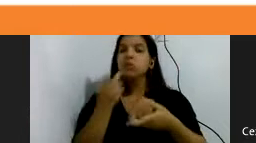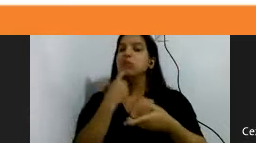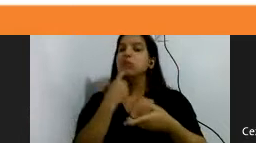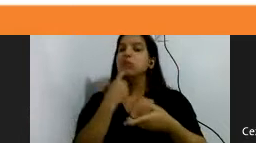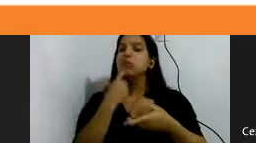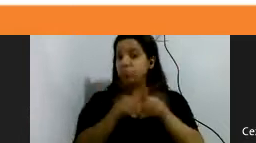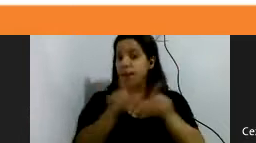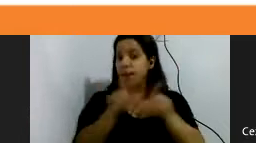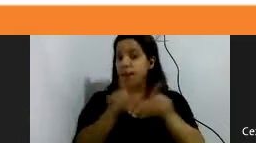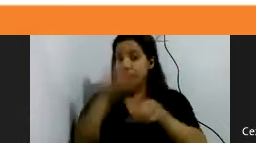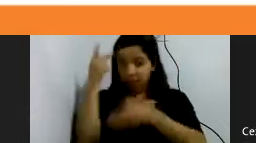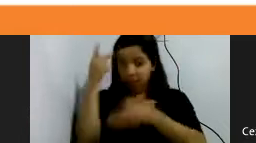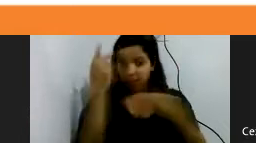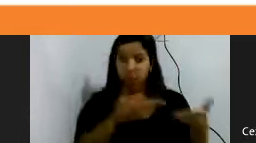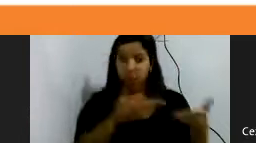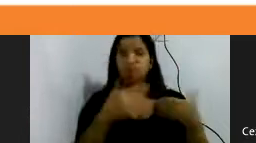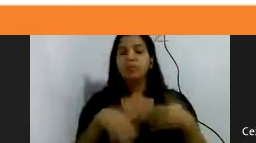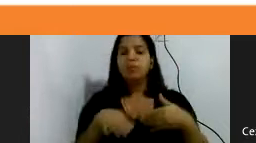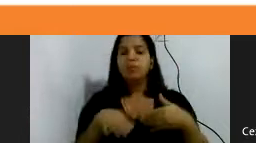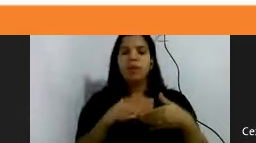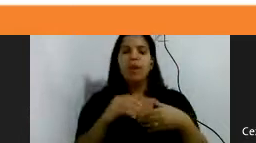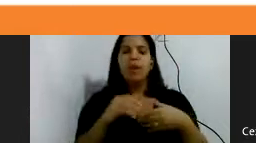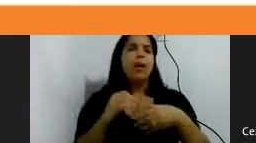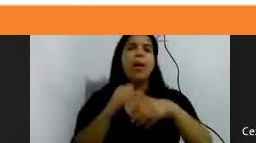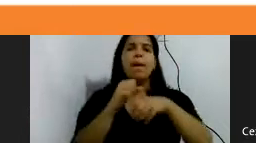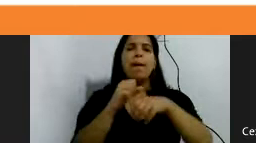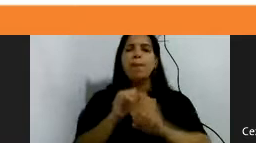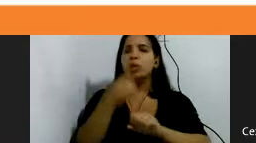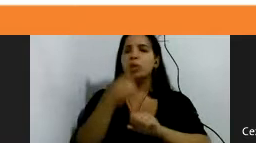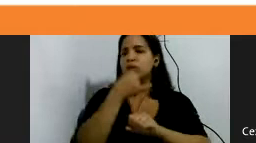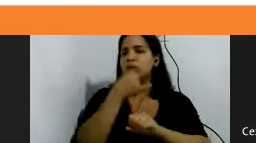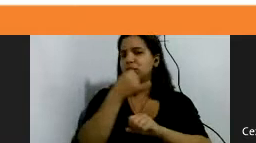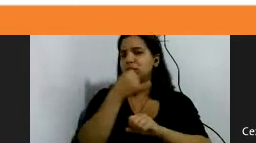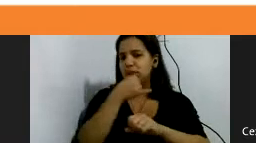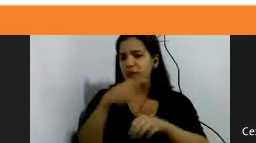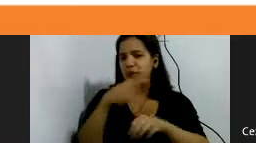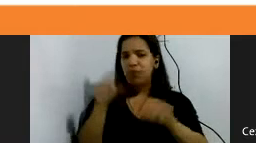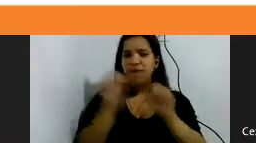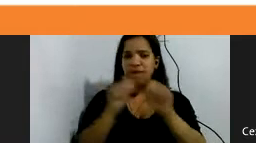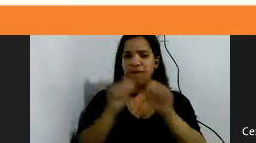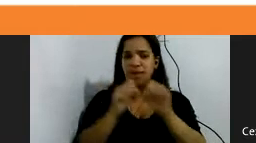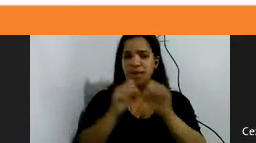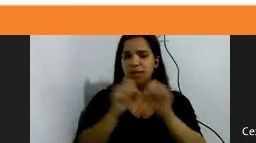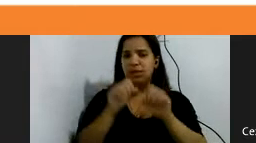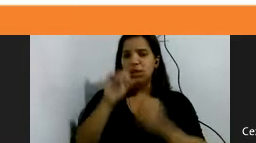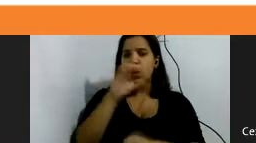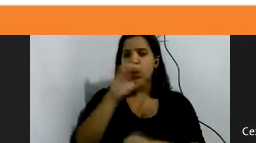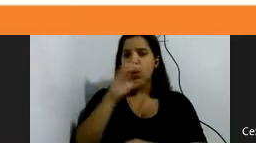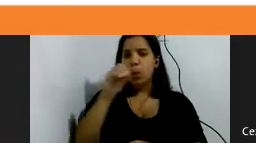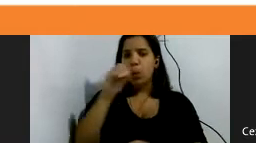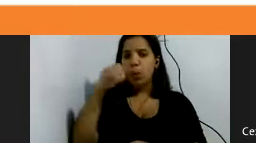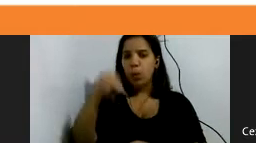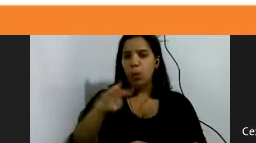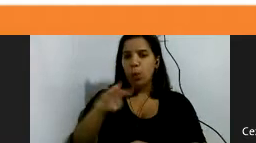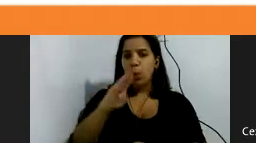paciente. Então, alguém pode me dizer algum exemplo em que a gente faz um Coombs indireto?